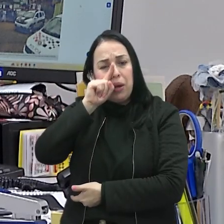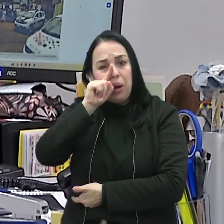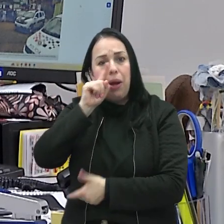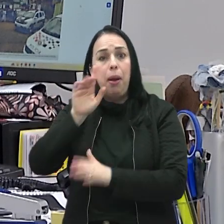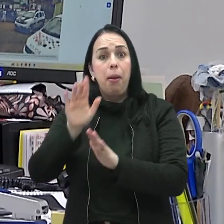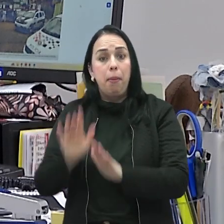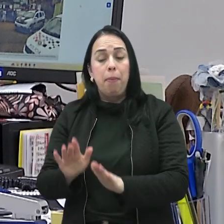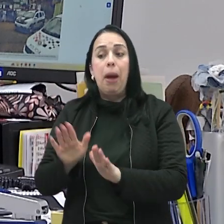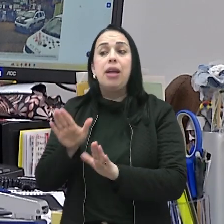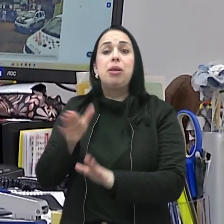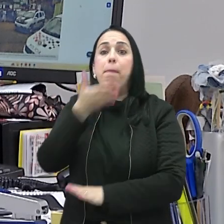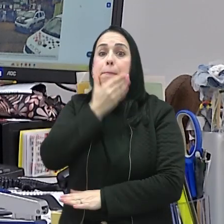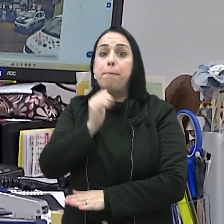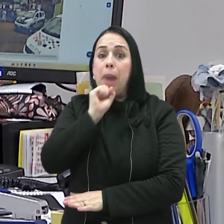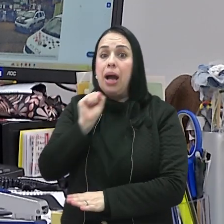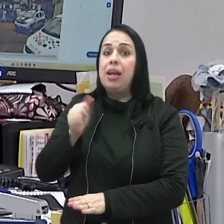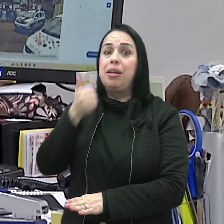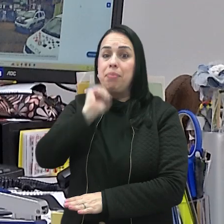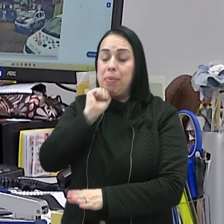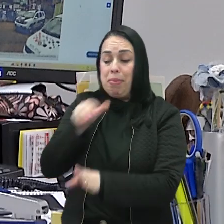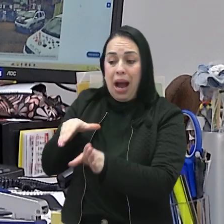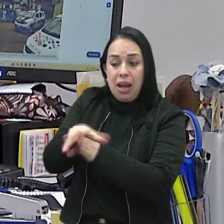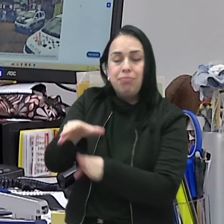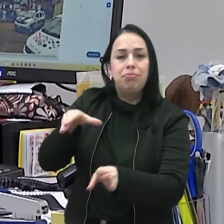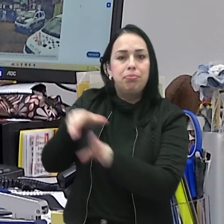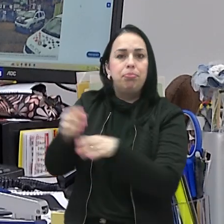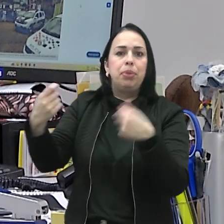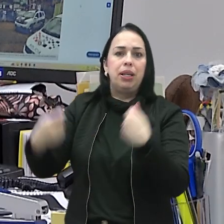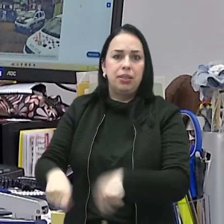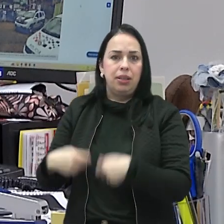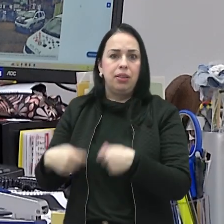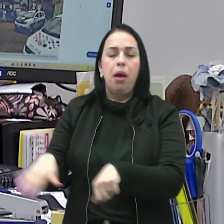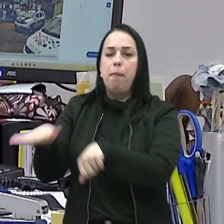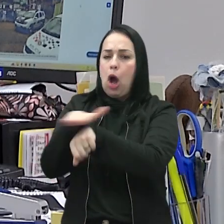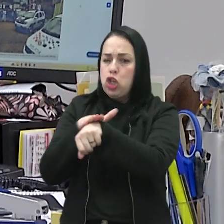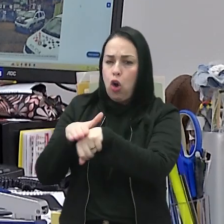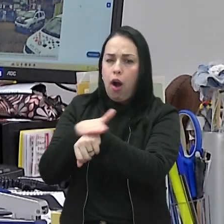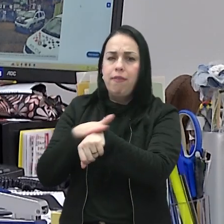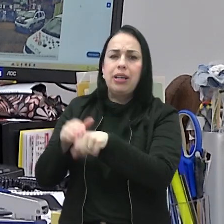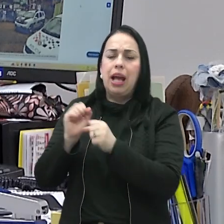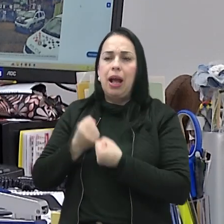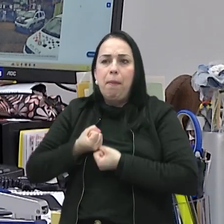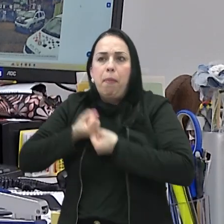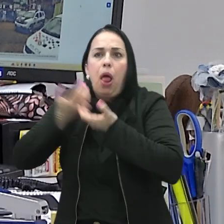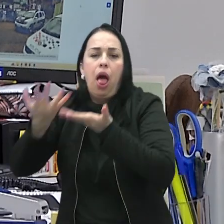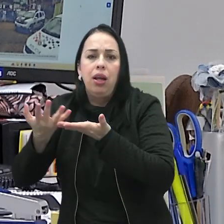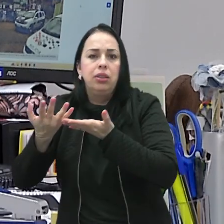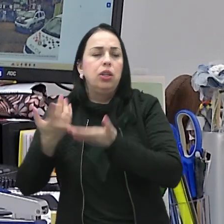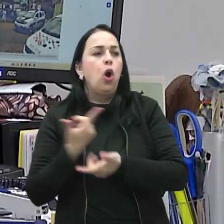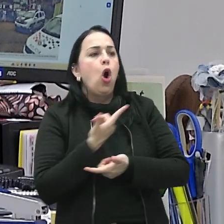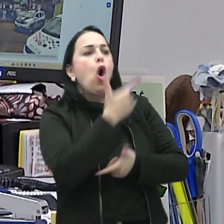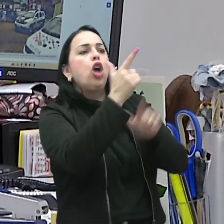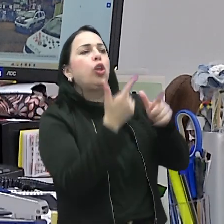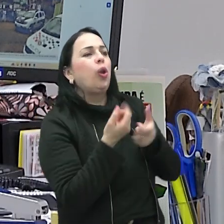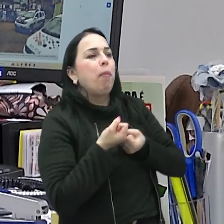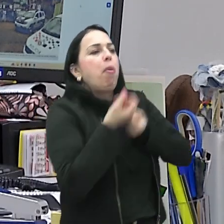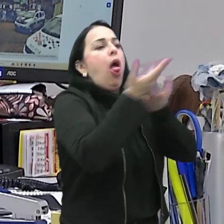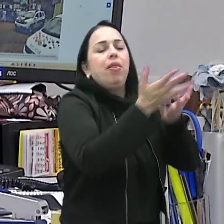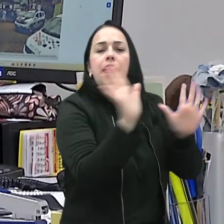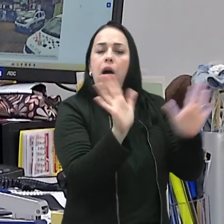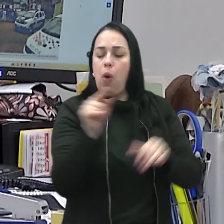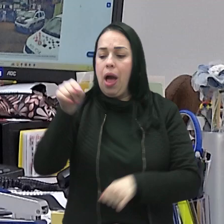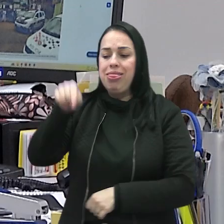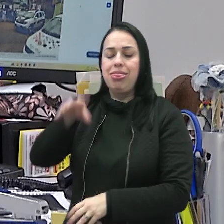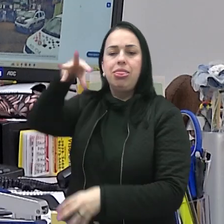vão enfrentar isso, mas os pais precisam dizer para eles, não, você aqui tem um lugar seguro, pode conversar conosco, você não vai